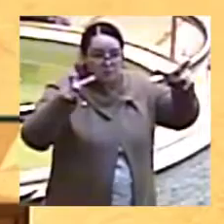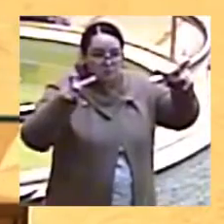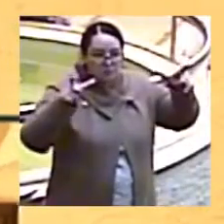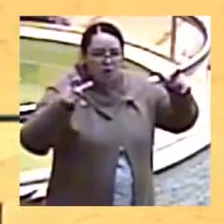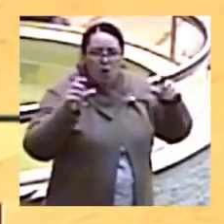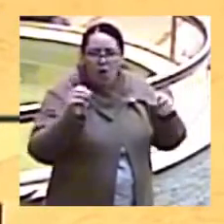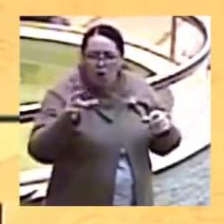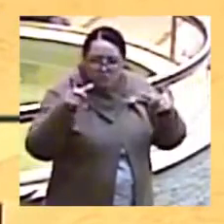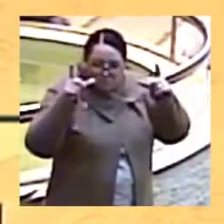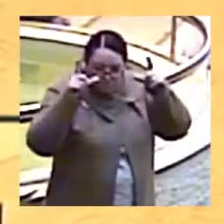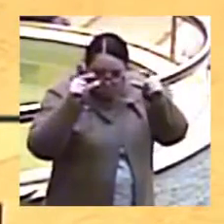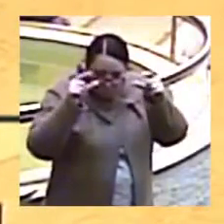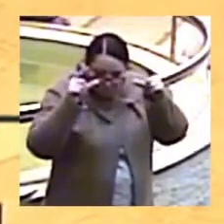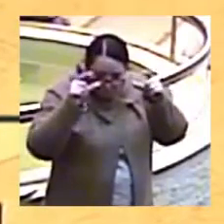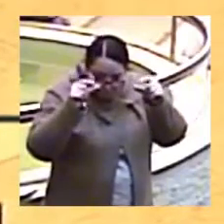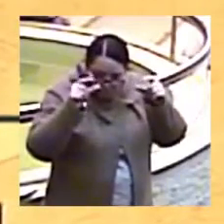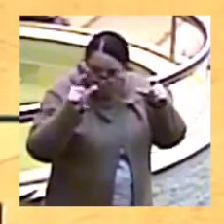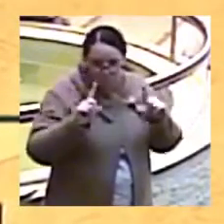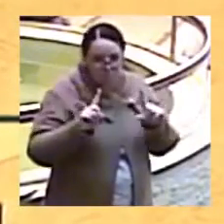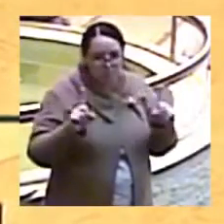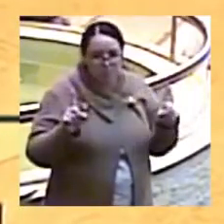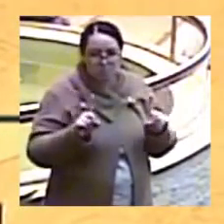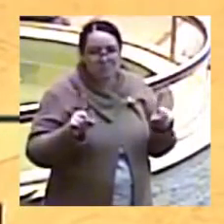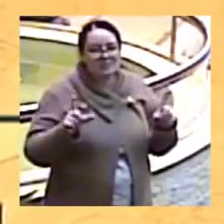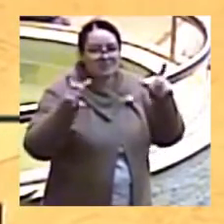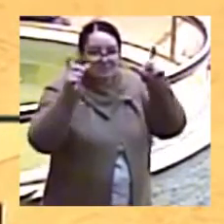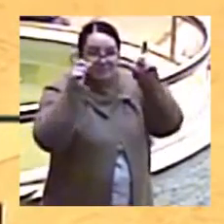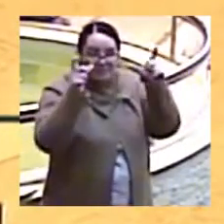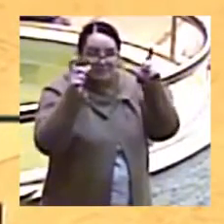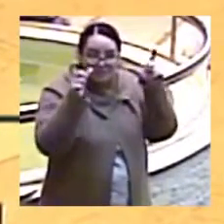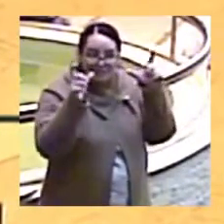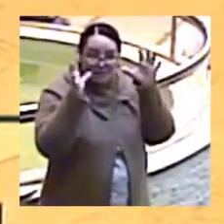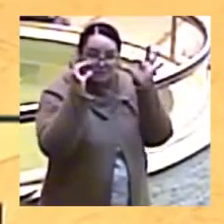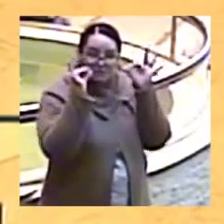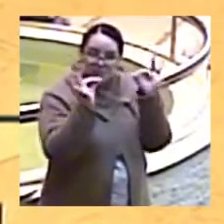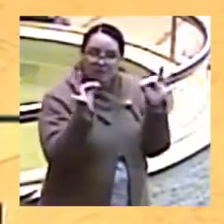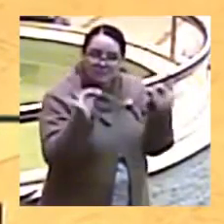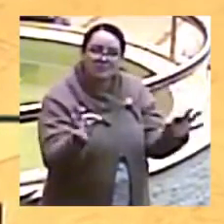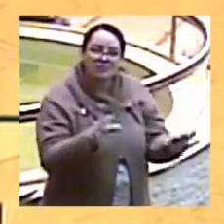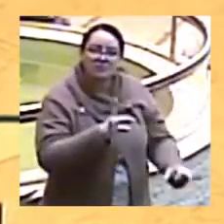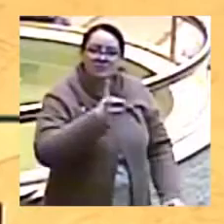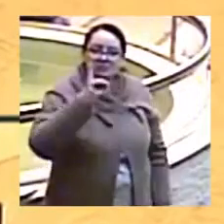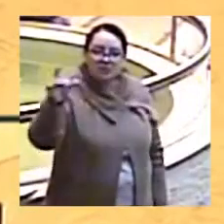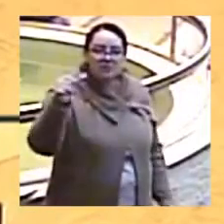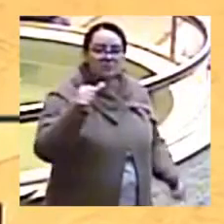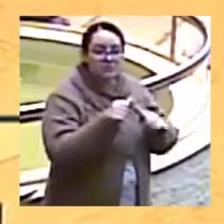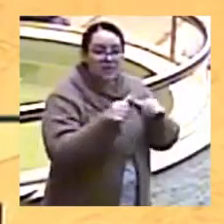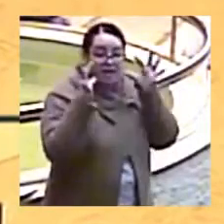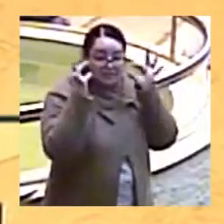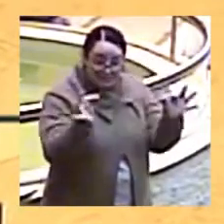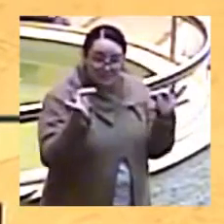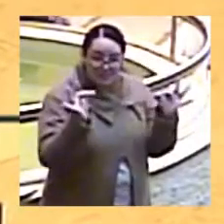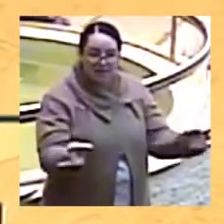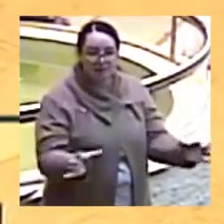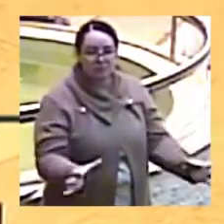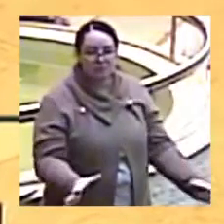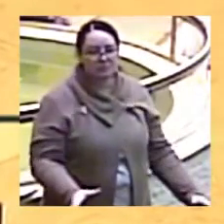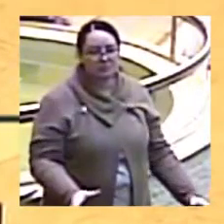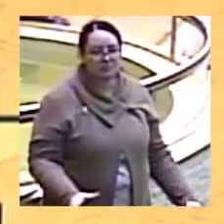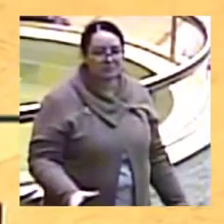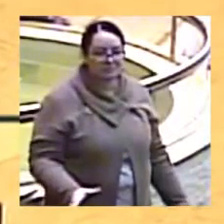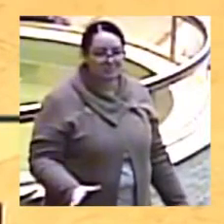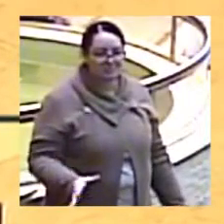filhos dos homens. A palavra, atento, no hebraico, é a zabe. Quer dizer o seguinte,